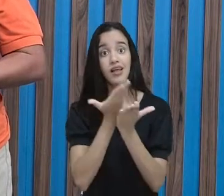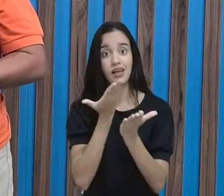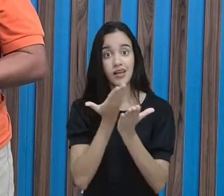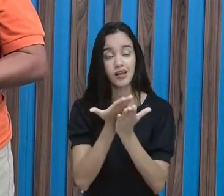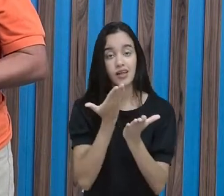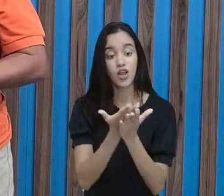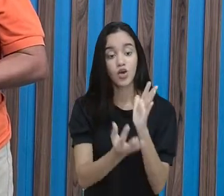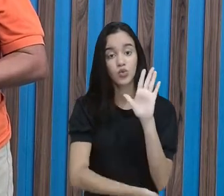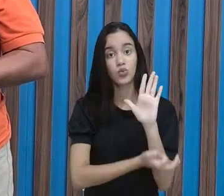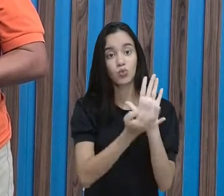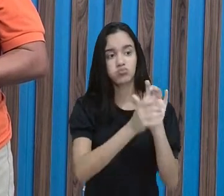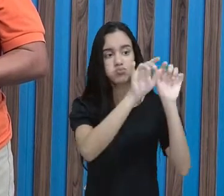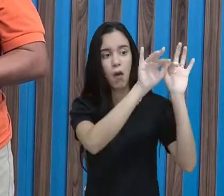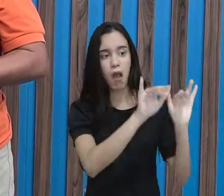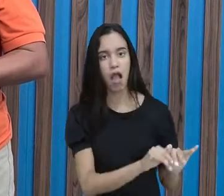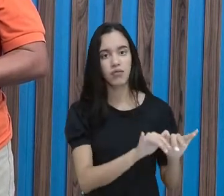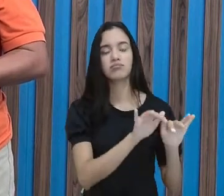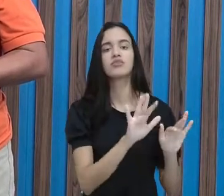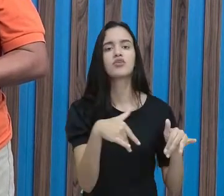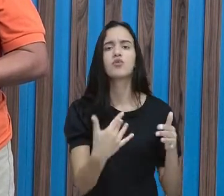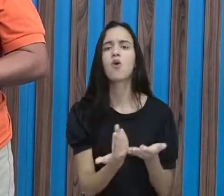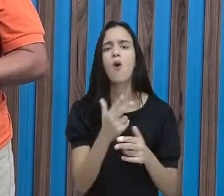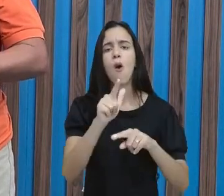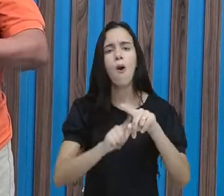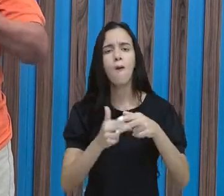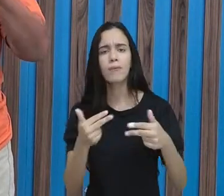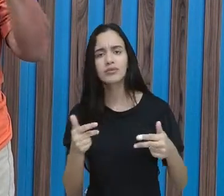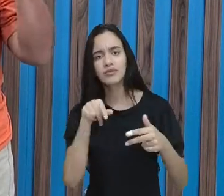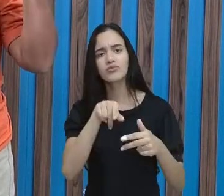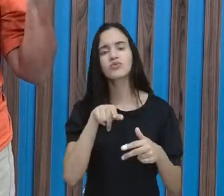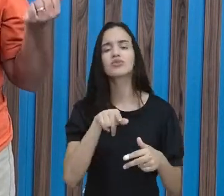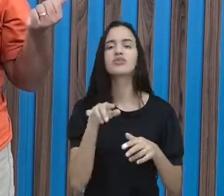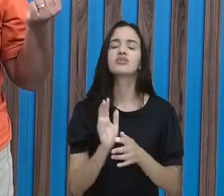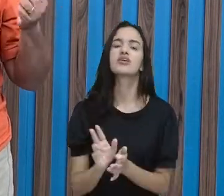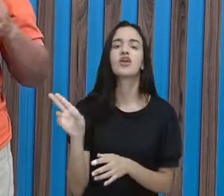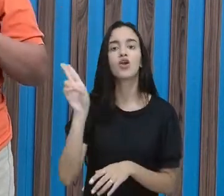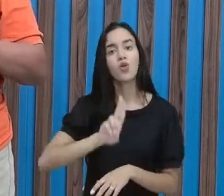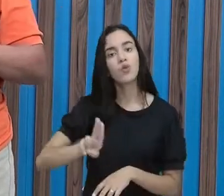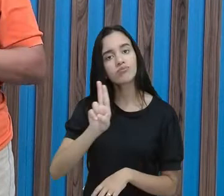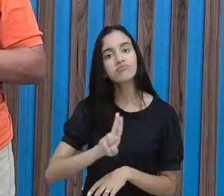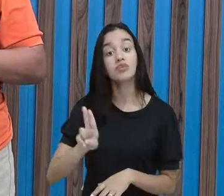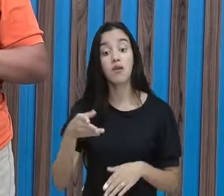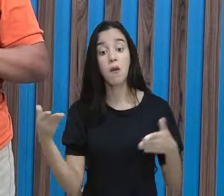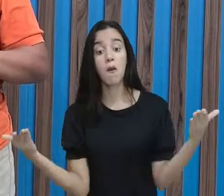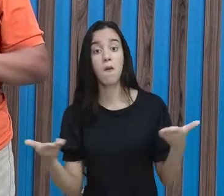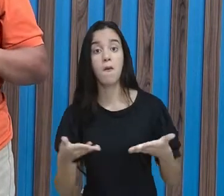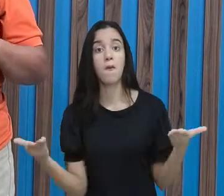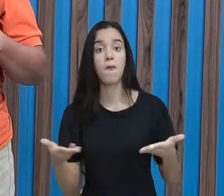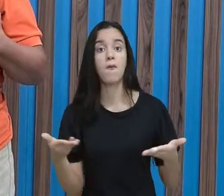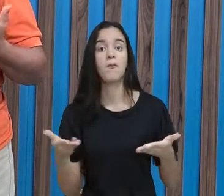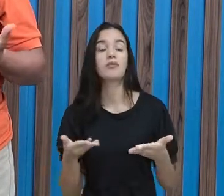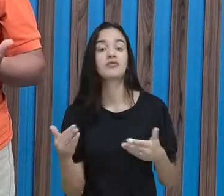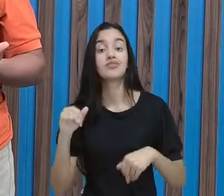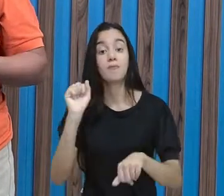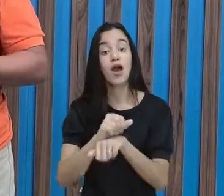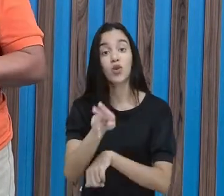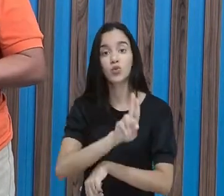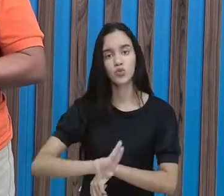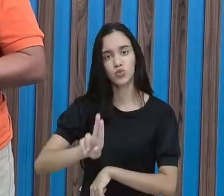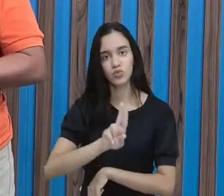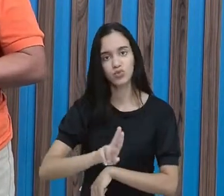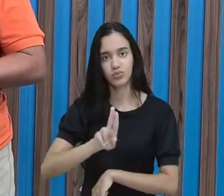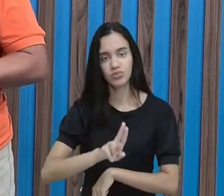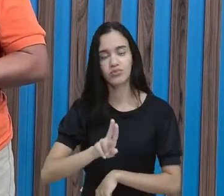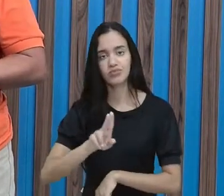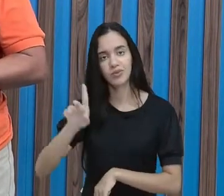coloca nos comentários quais são os objetos que você utilizava e que hoje já não utiliza mais